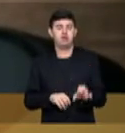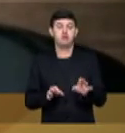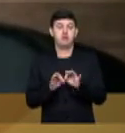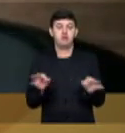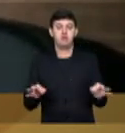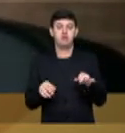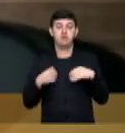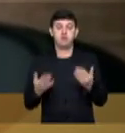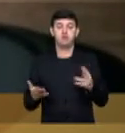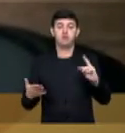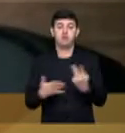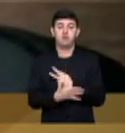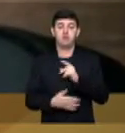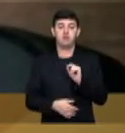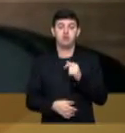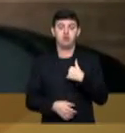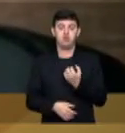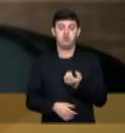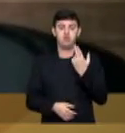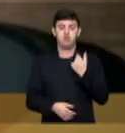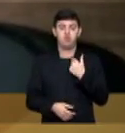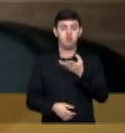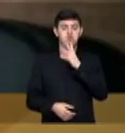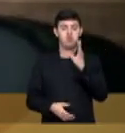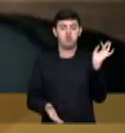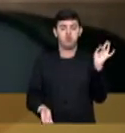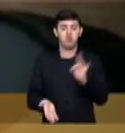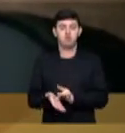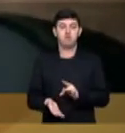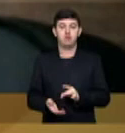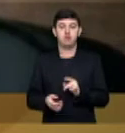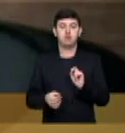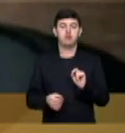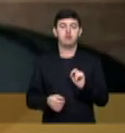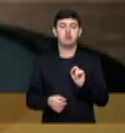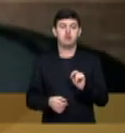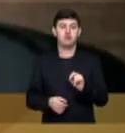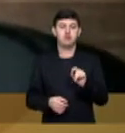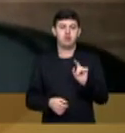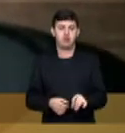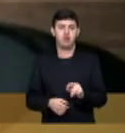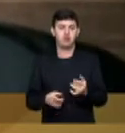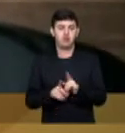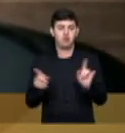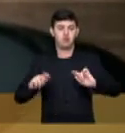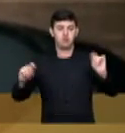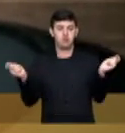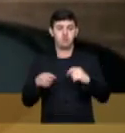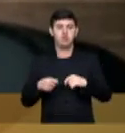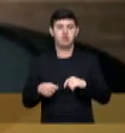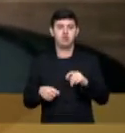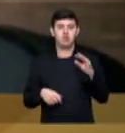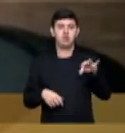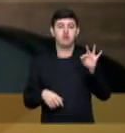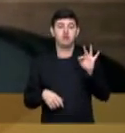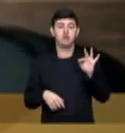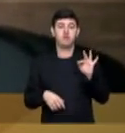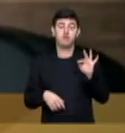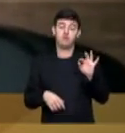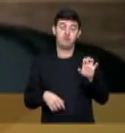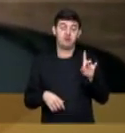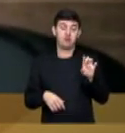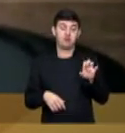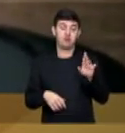federação. Assim, é preciso reconhecer, no âmbito da repartição constitucional das competências federativas,